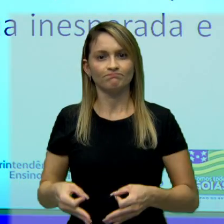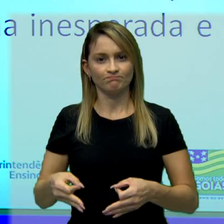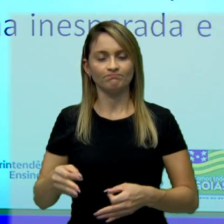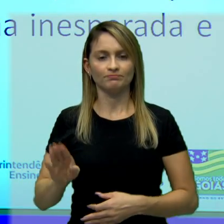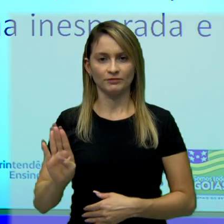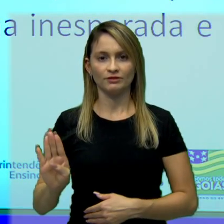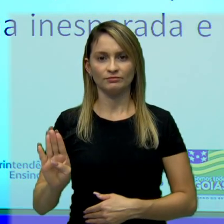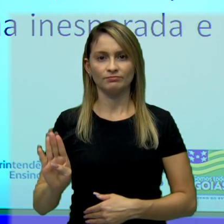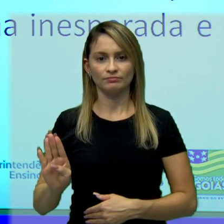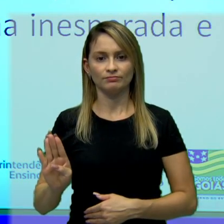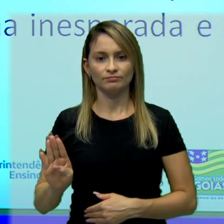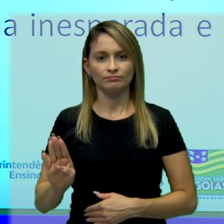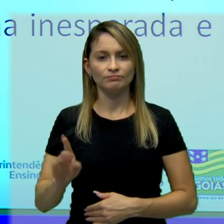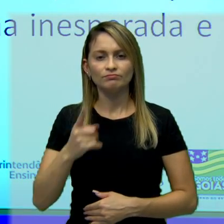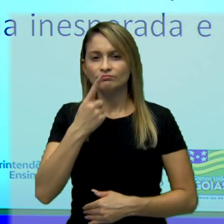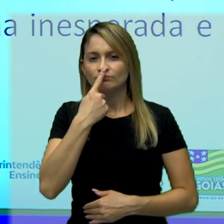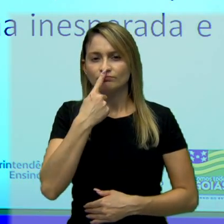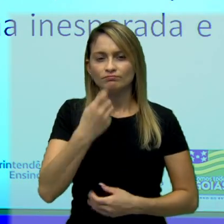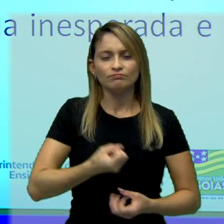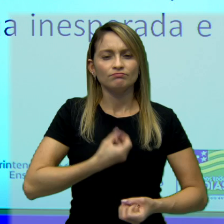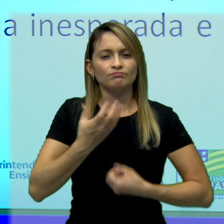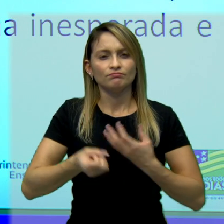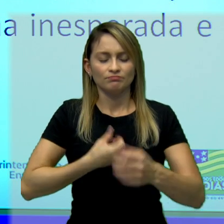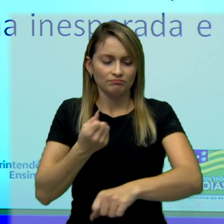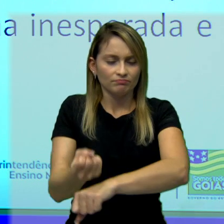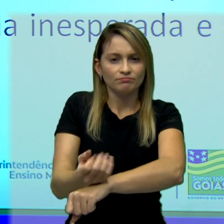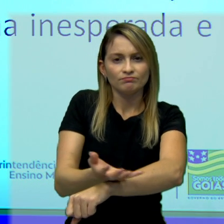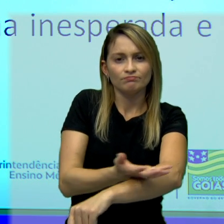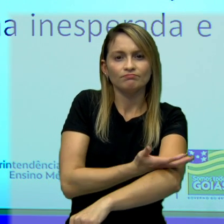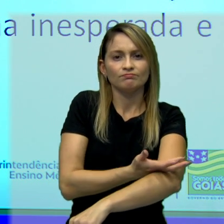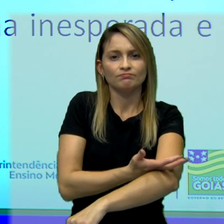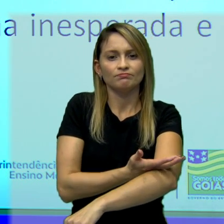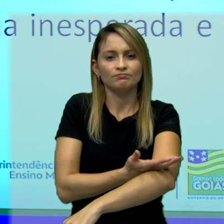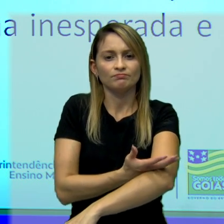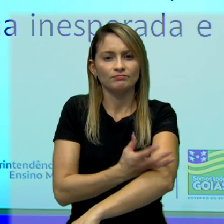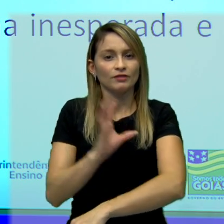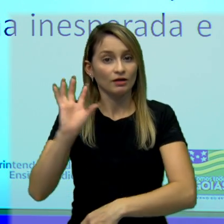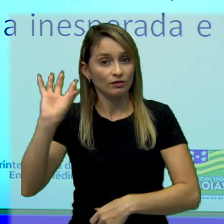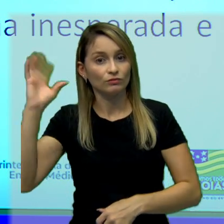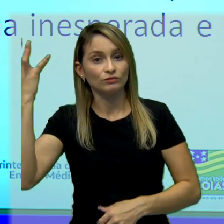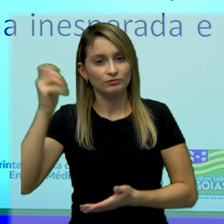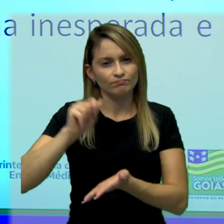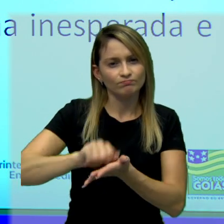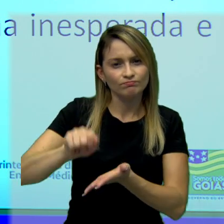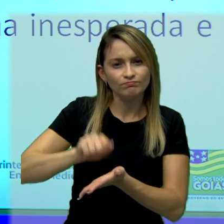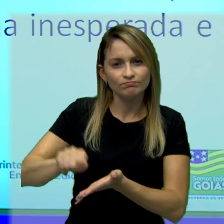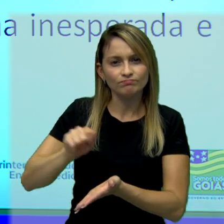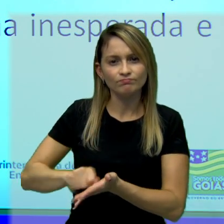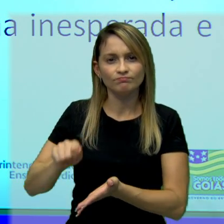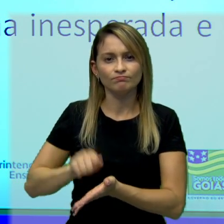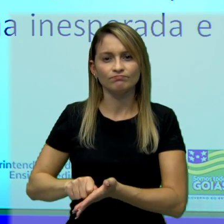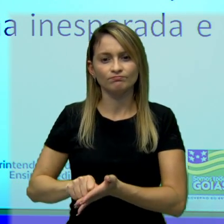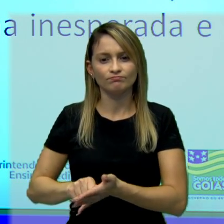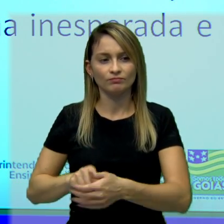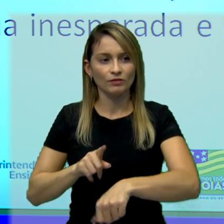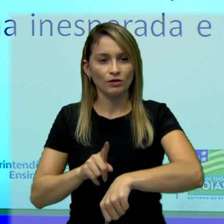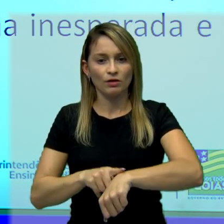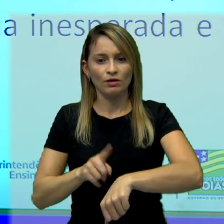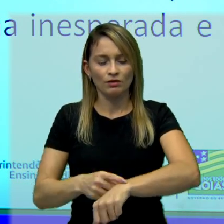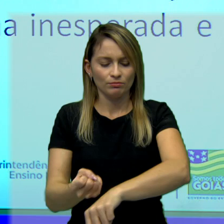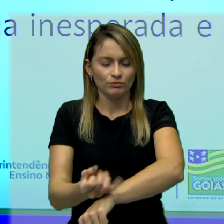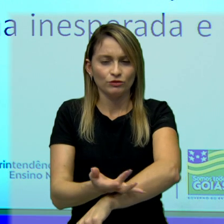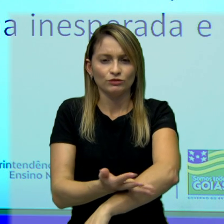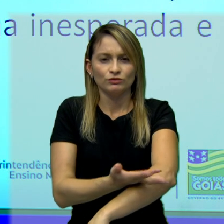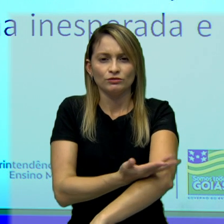gabarito é a letra B. Decorre de uma inspiração fulminante, pá, aconteceu, num momento de